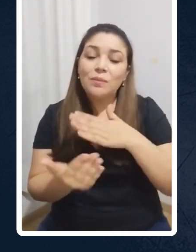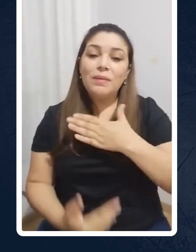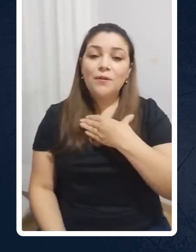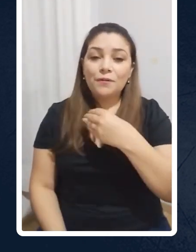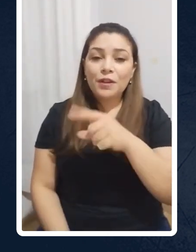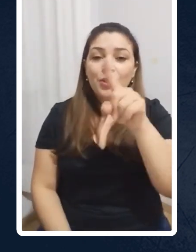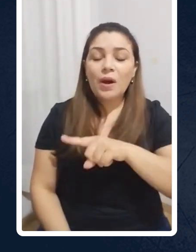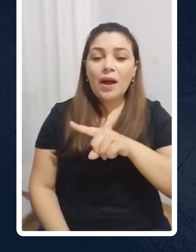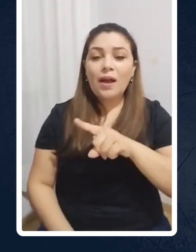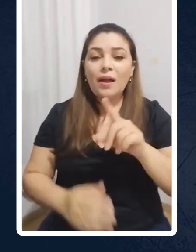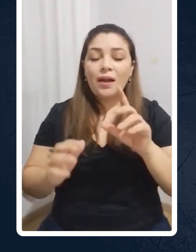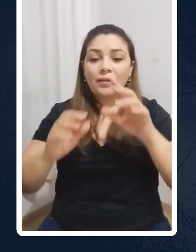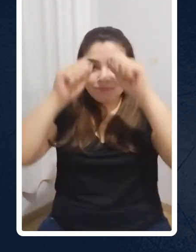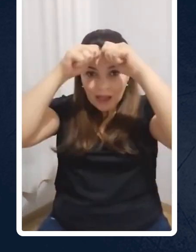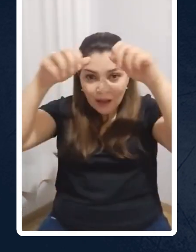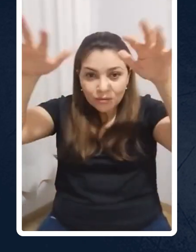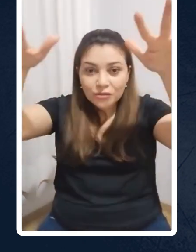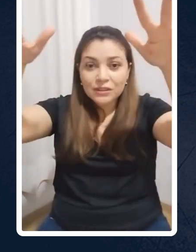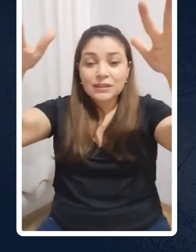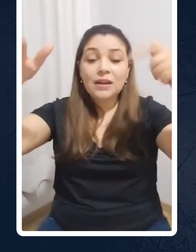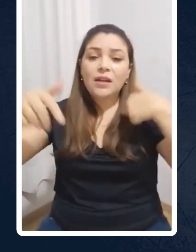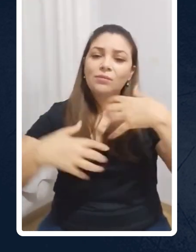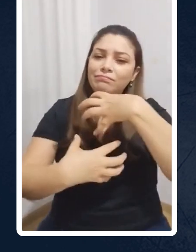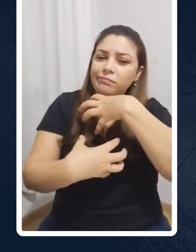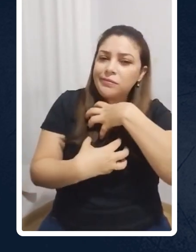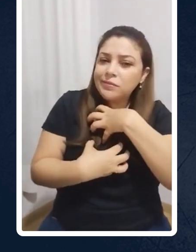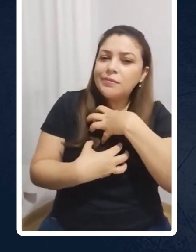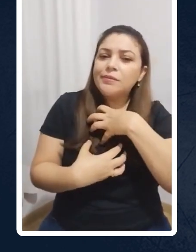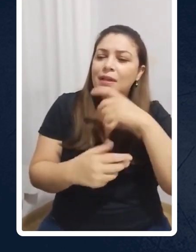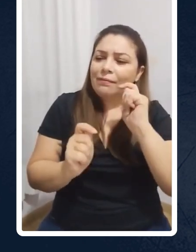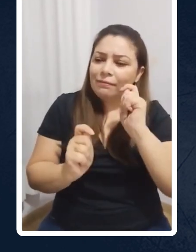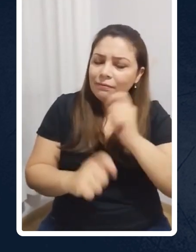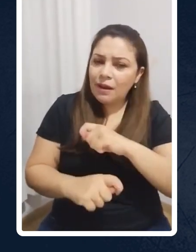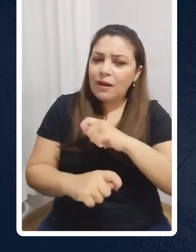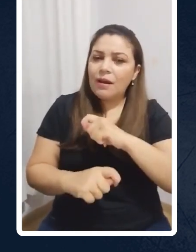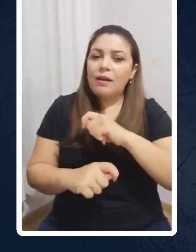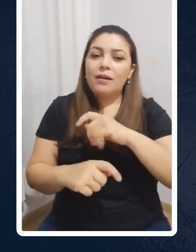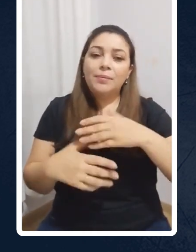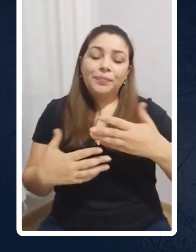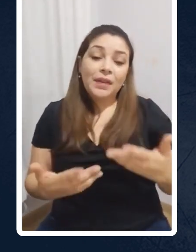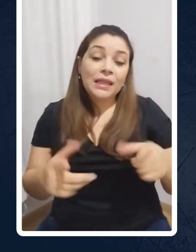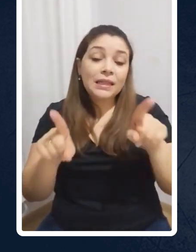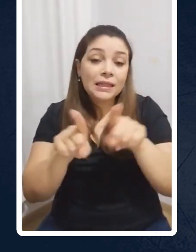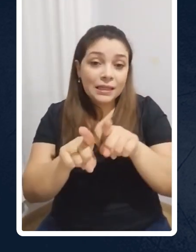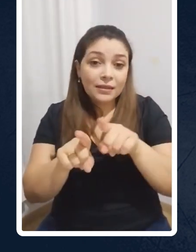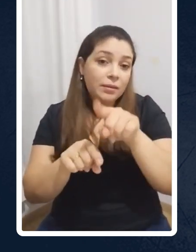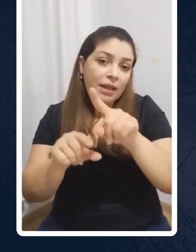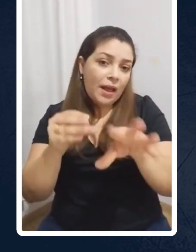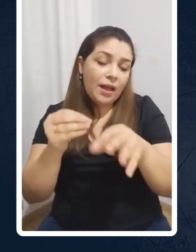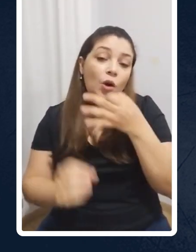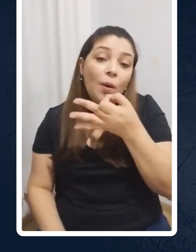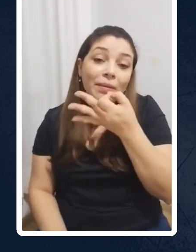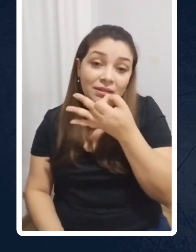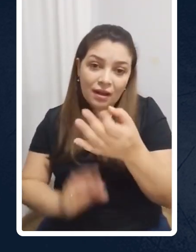está sentindo que é viável. Aí uma outra pergunta que veio, esse foi um comentário, né? Aí